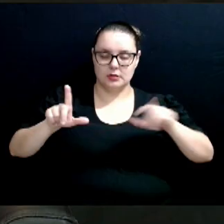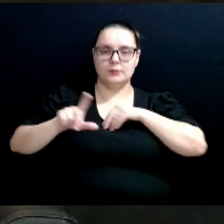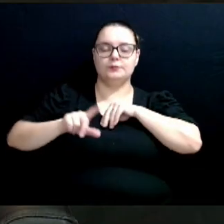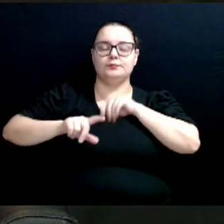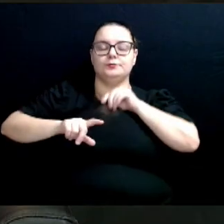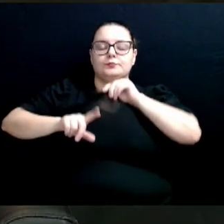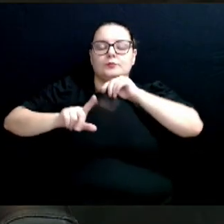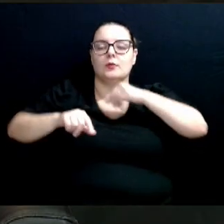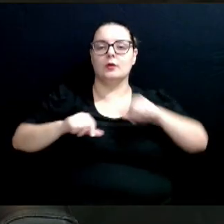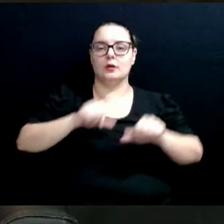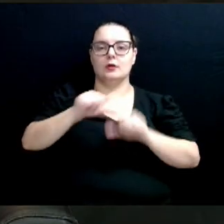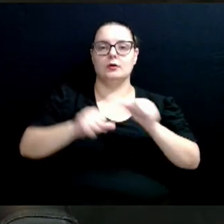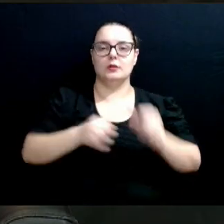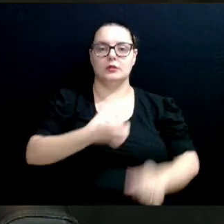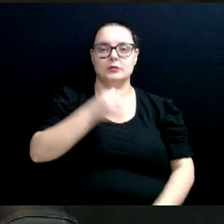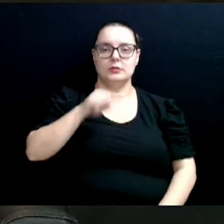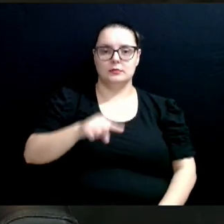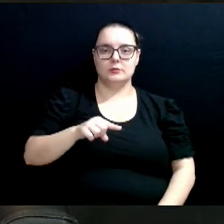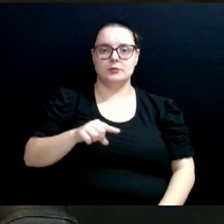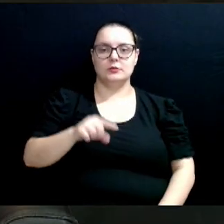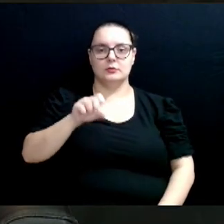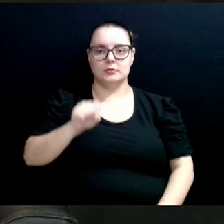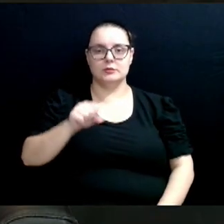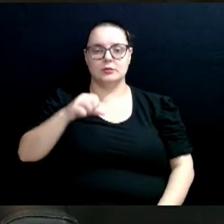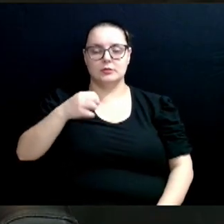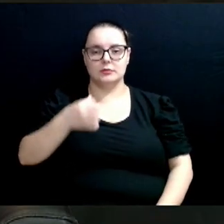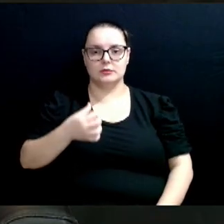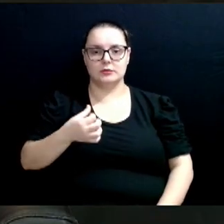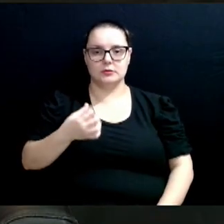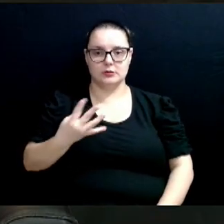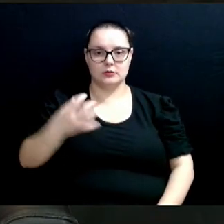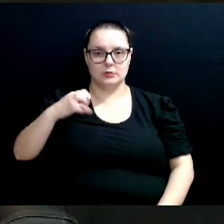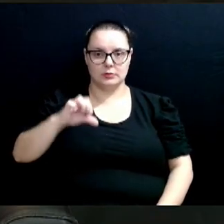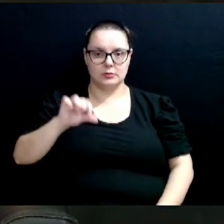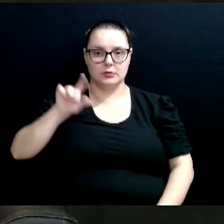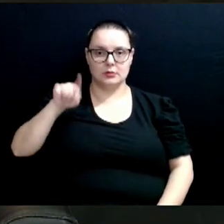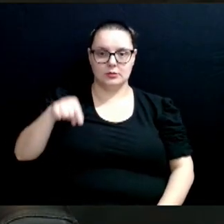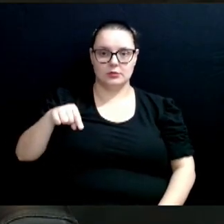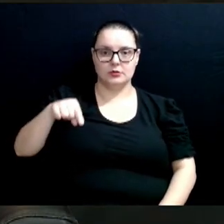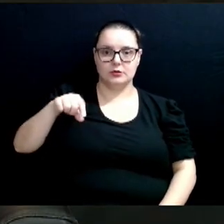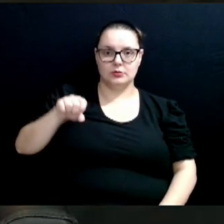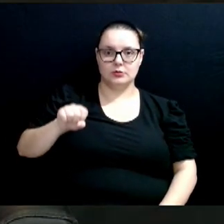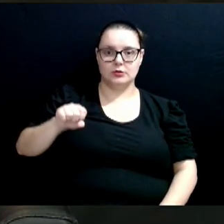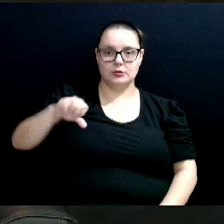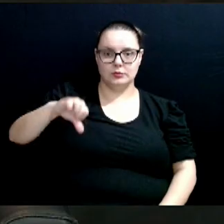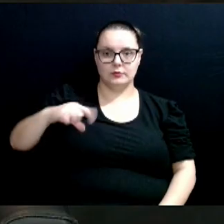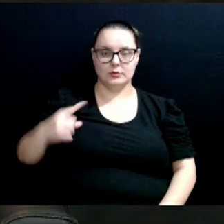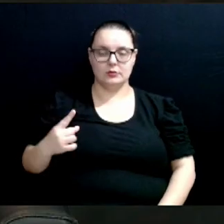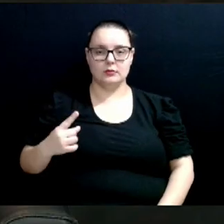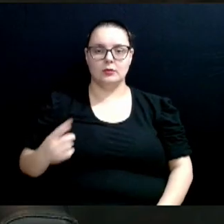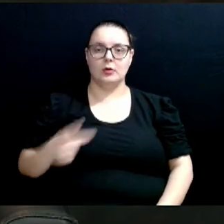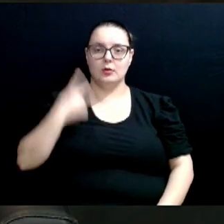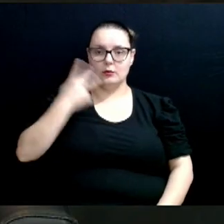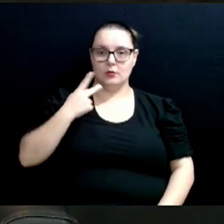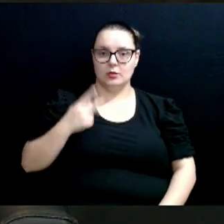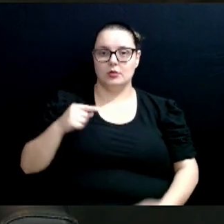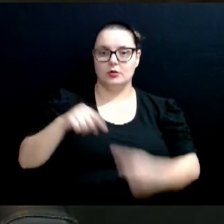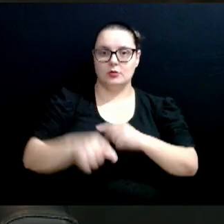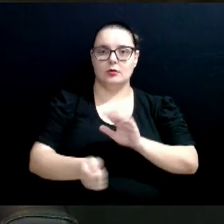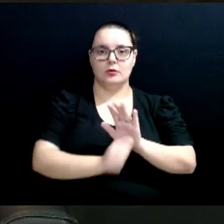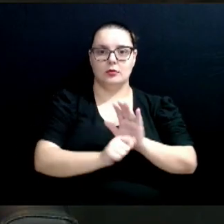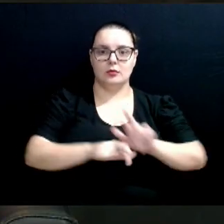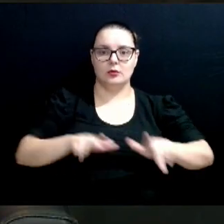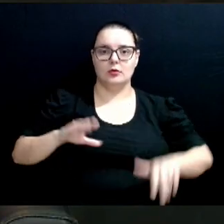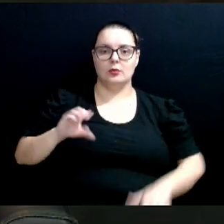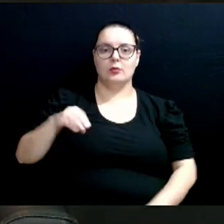Lei 6.849, de 1991, que criou o Conselho Municipal de Políticas sobre Drogas, o COMAD, e a criação da